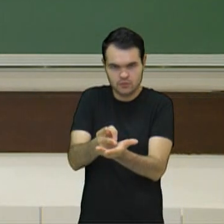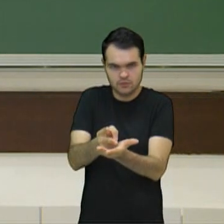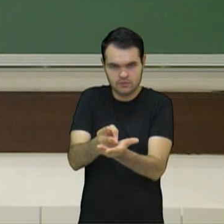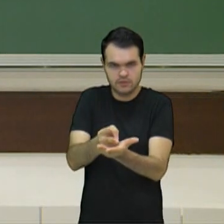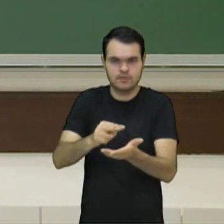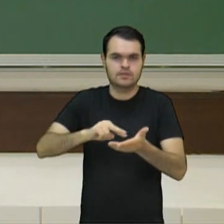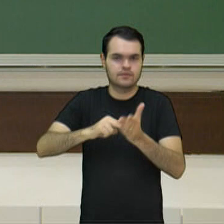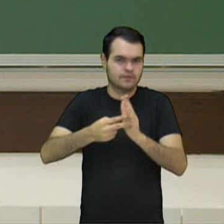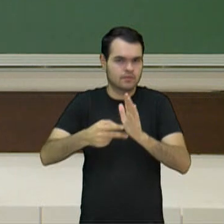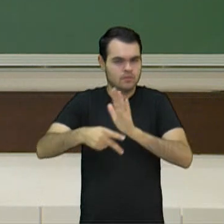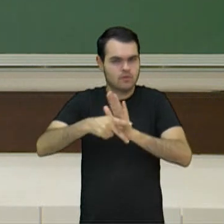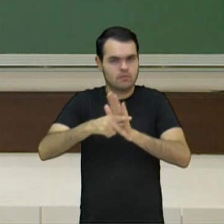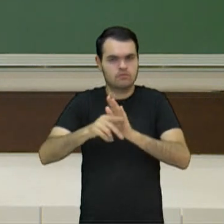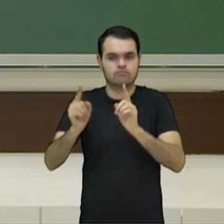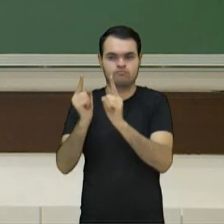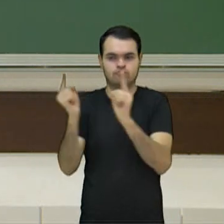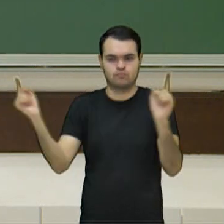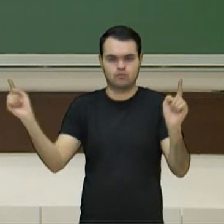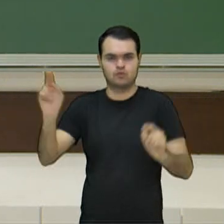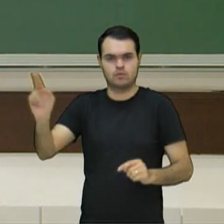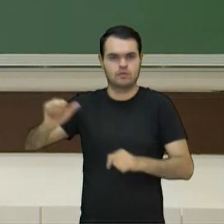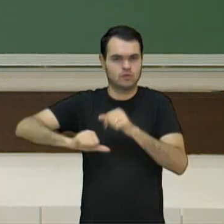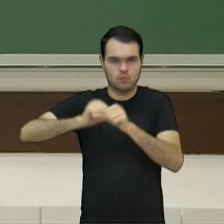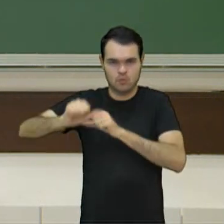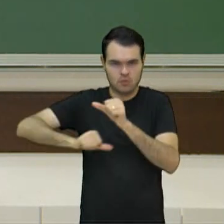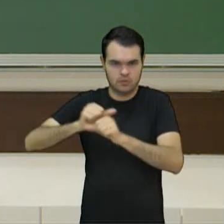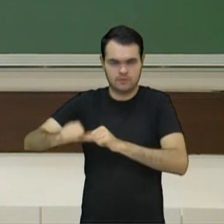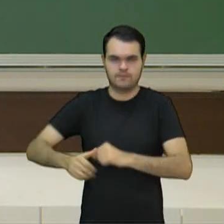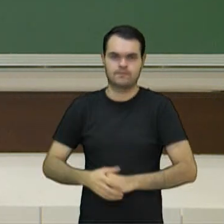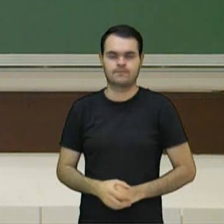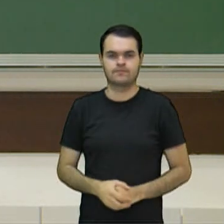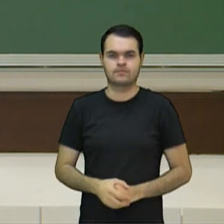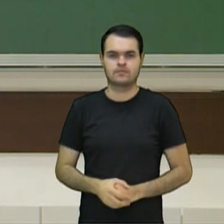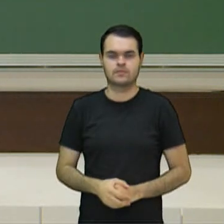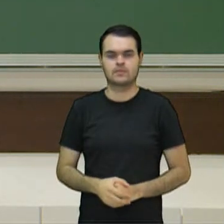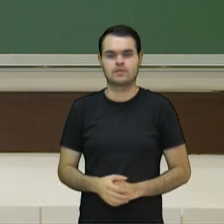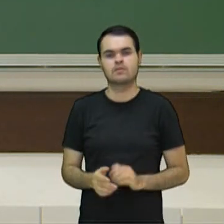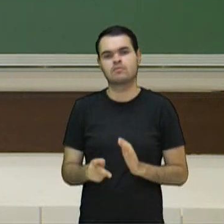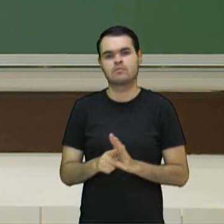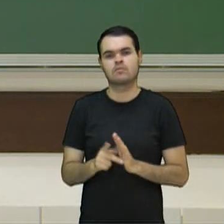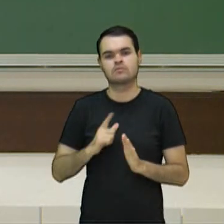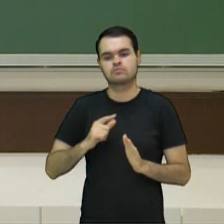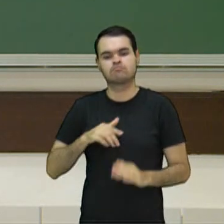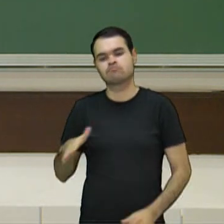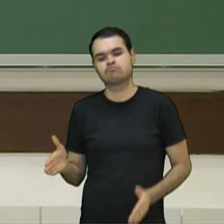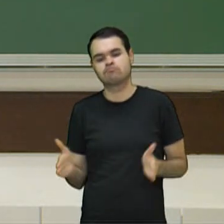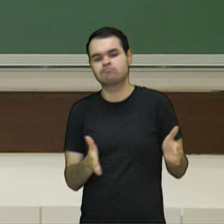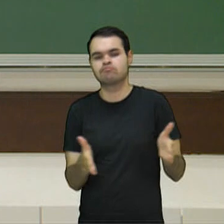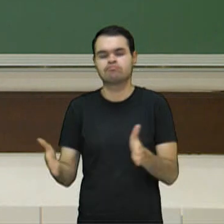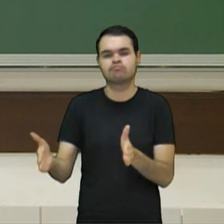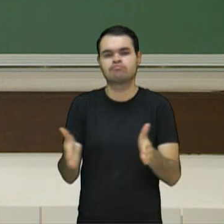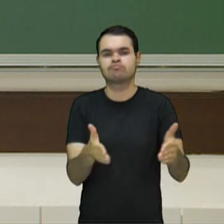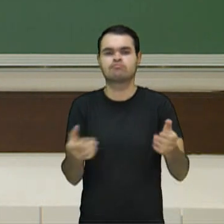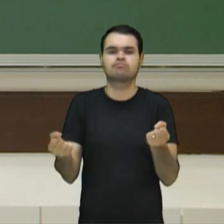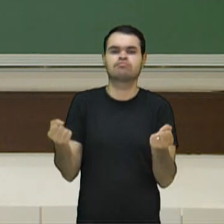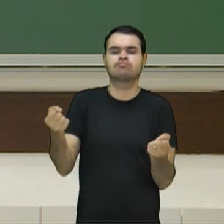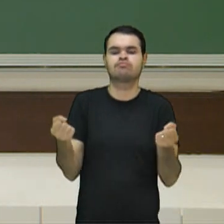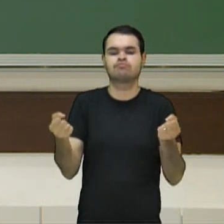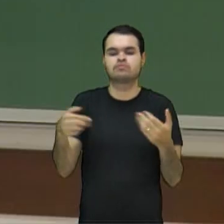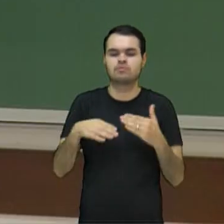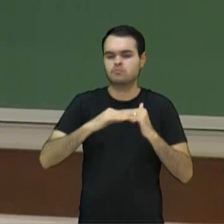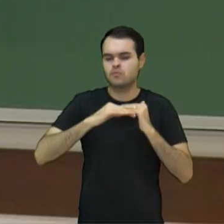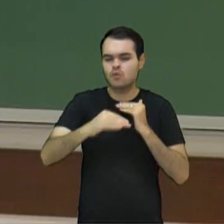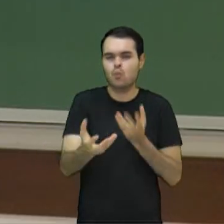verdade é uma nominação, então aqui a gente não muda, né? Dirigindo o meu Chevy pelo caminho, mas o caminho estava